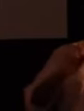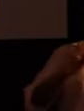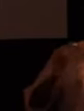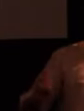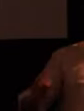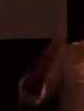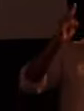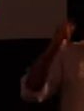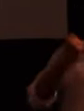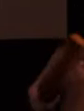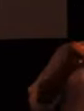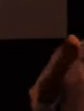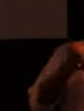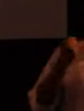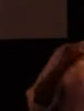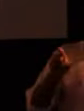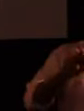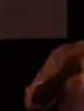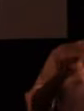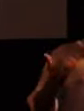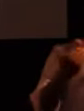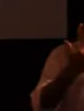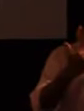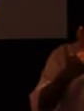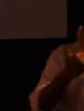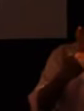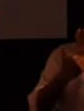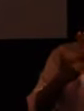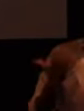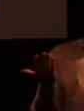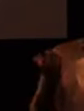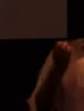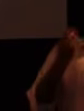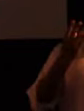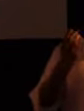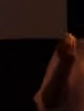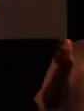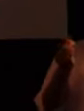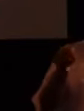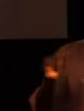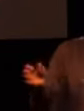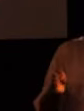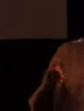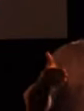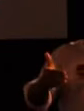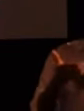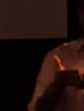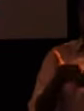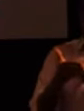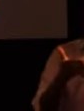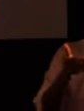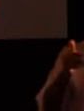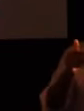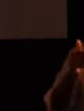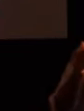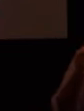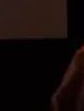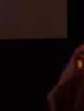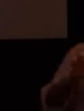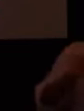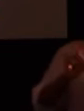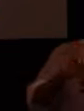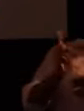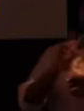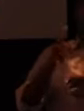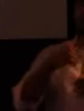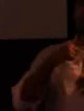o fundo também. Então, bom, para que serve? O recuo ele não funciona sozinho. Ele